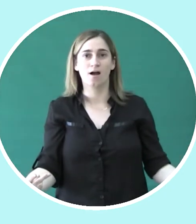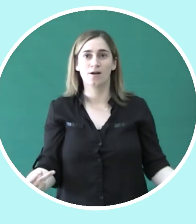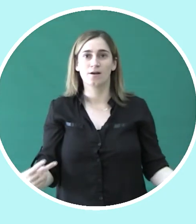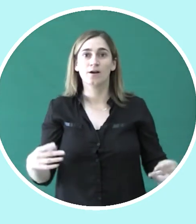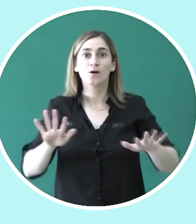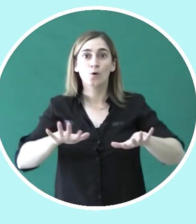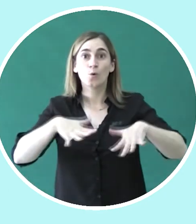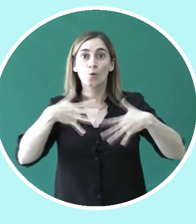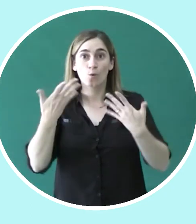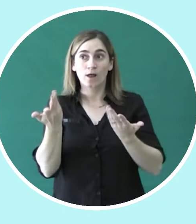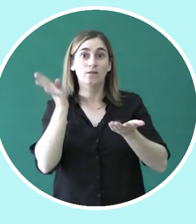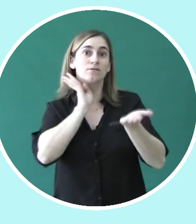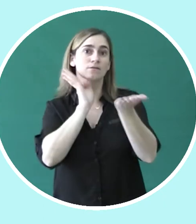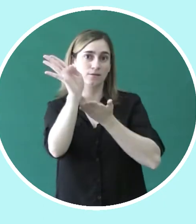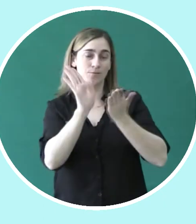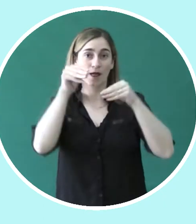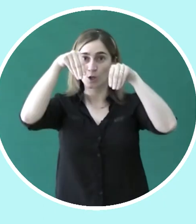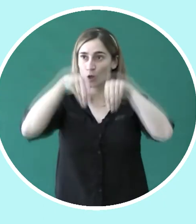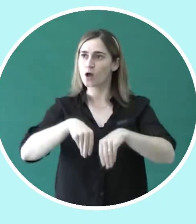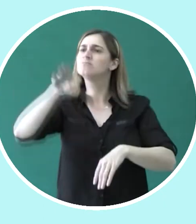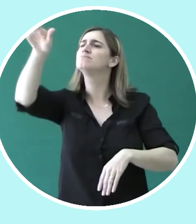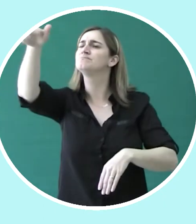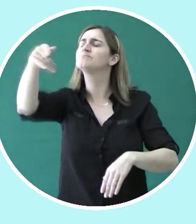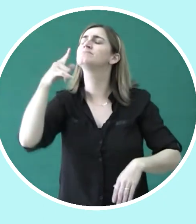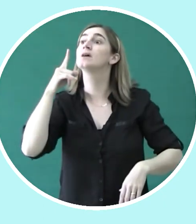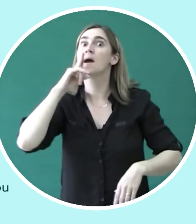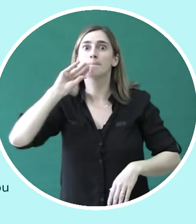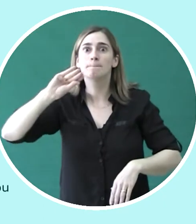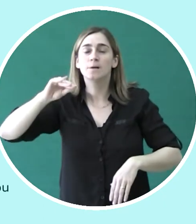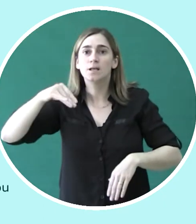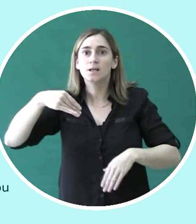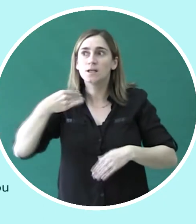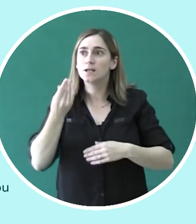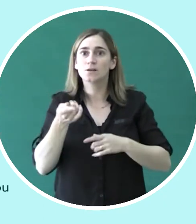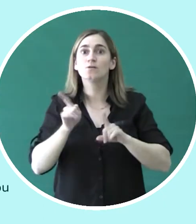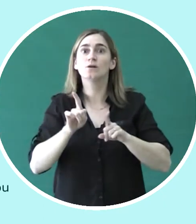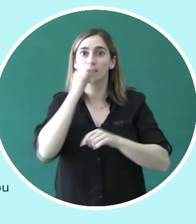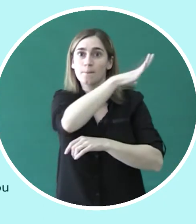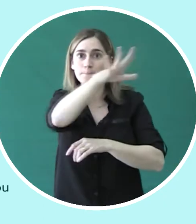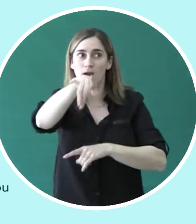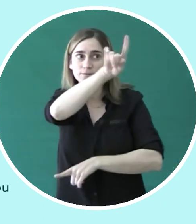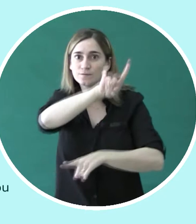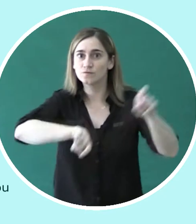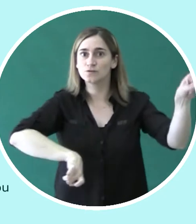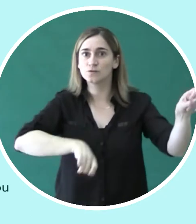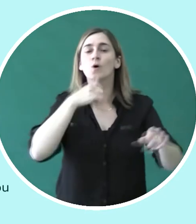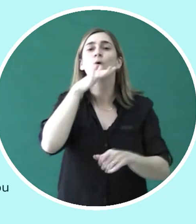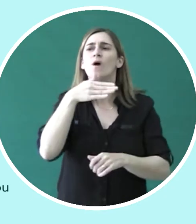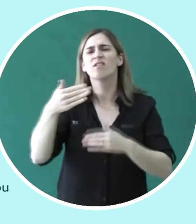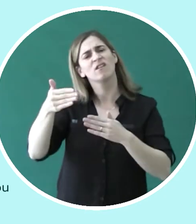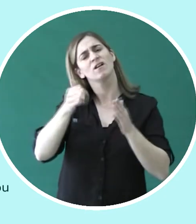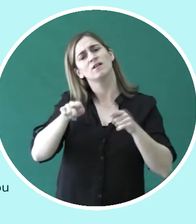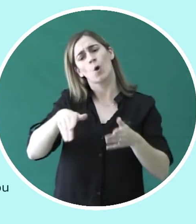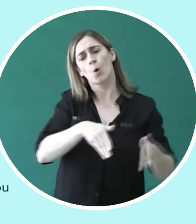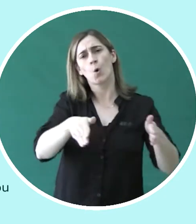ser abordado pela empregada de loja, o menino resolveu ir para o parque que havia do outro lado